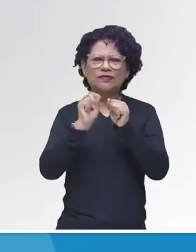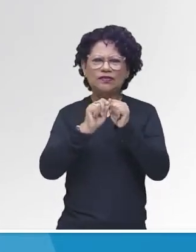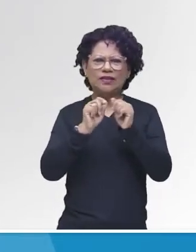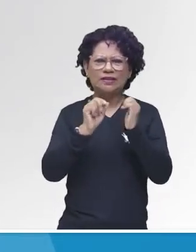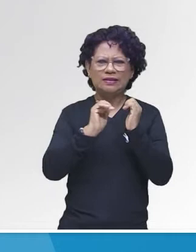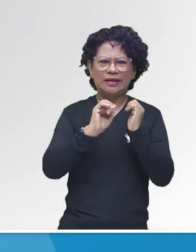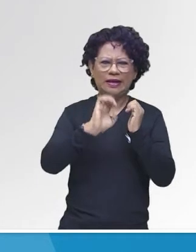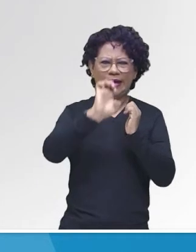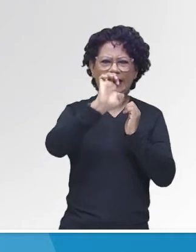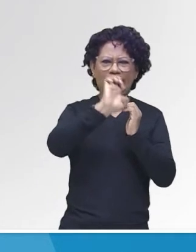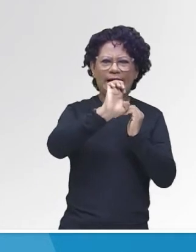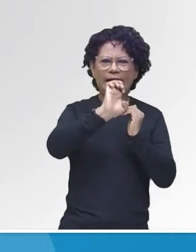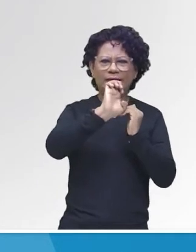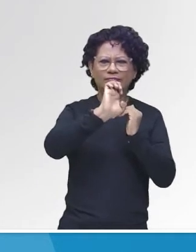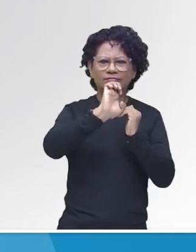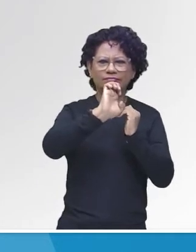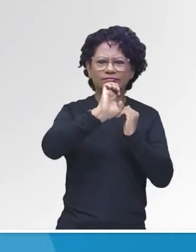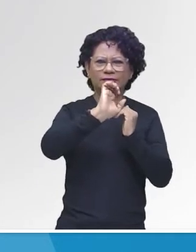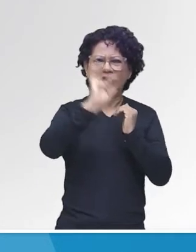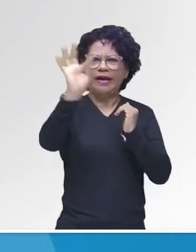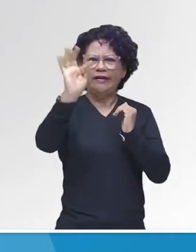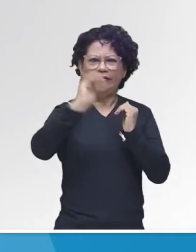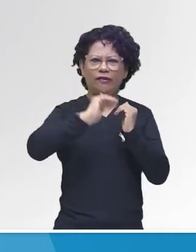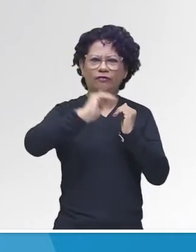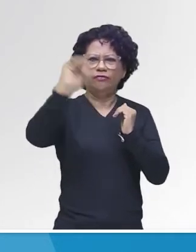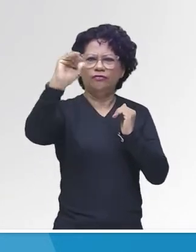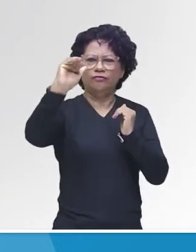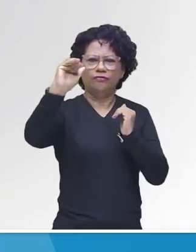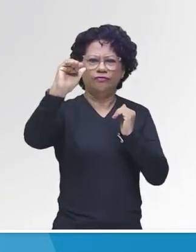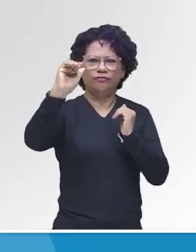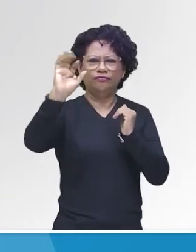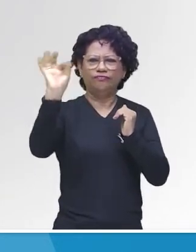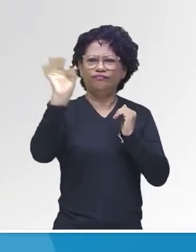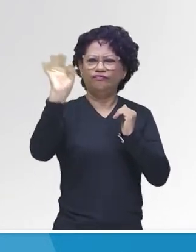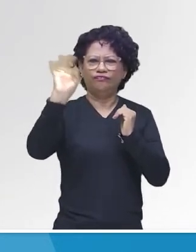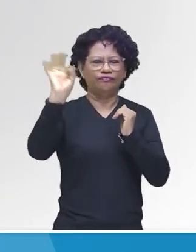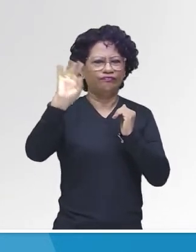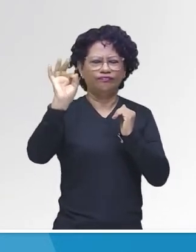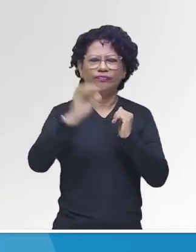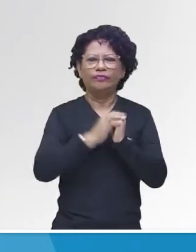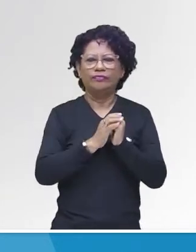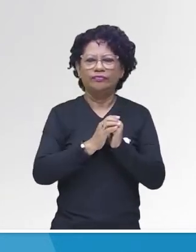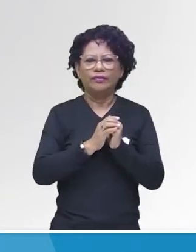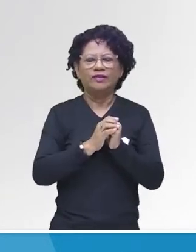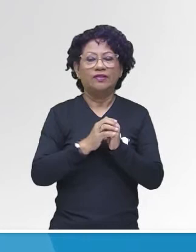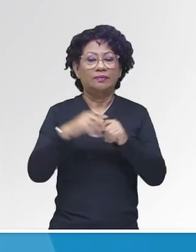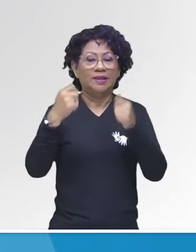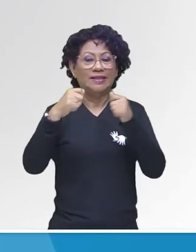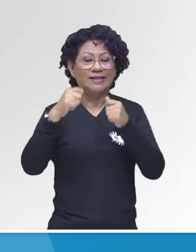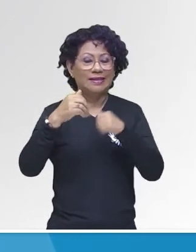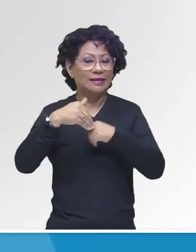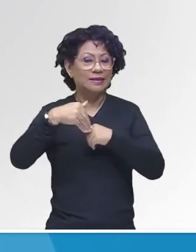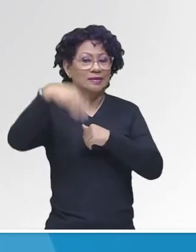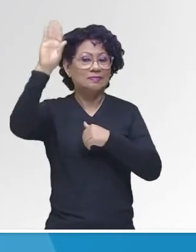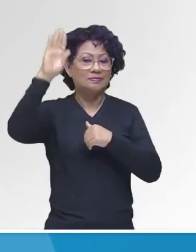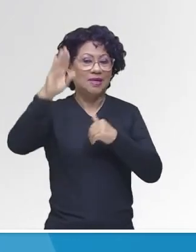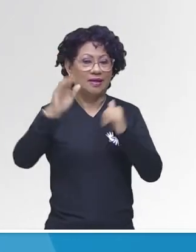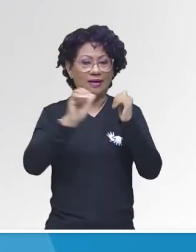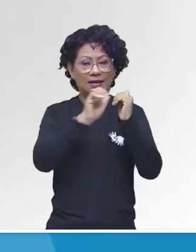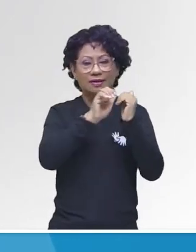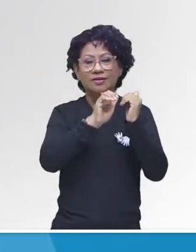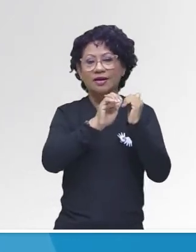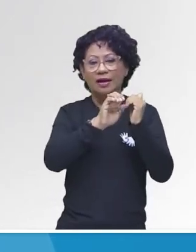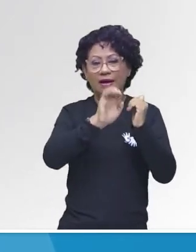que contemple aí os três pontos, a gente não vai conseguir. A gente vai precisar utilizar mais de uma reta para